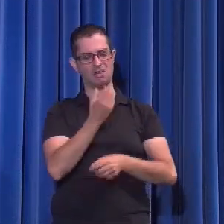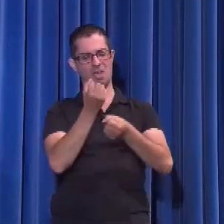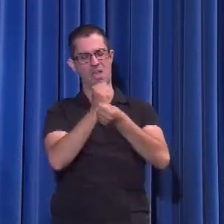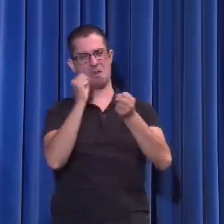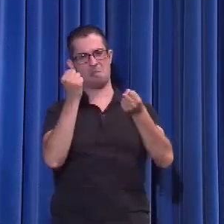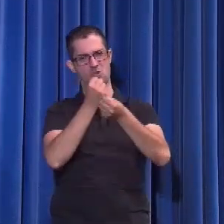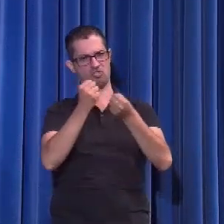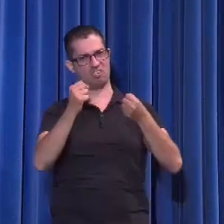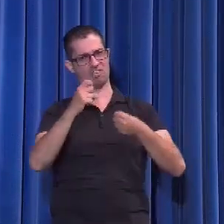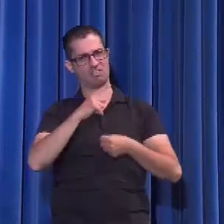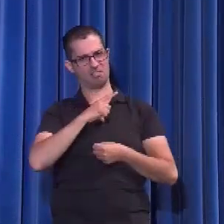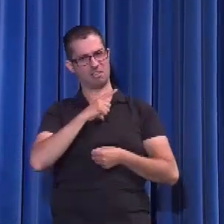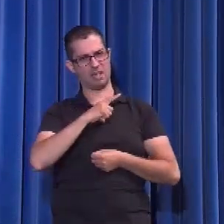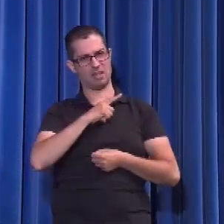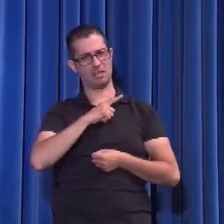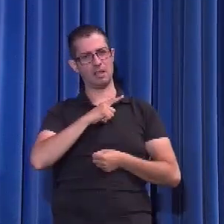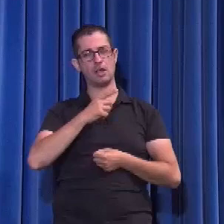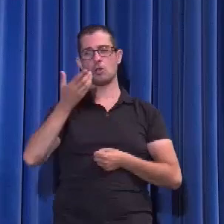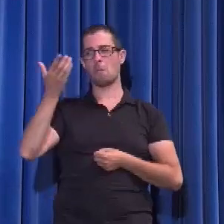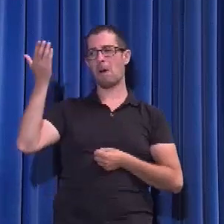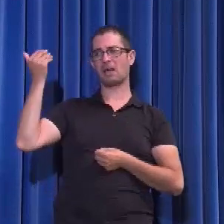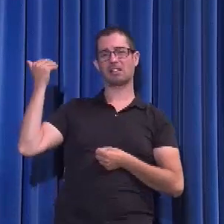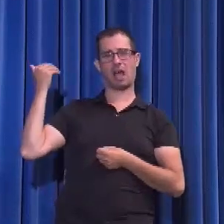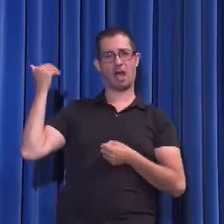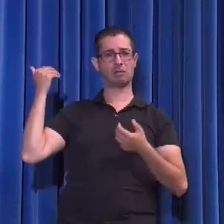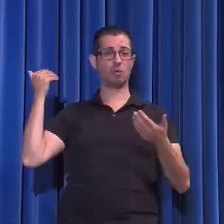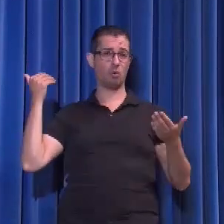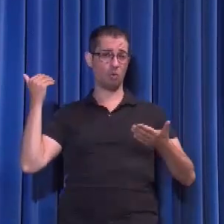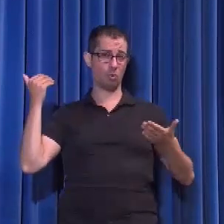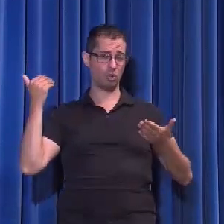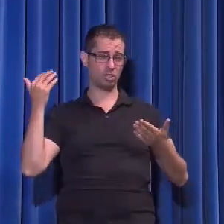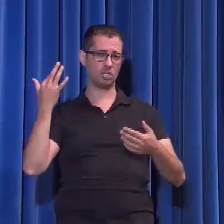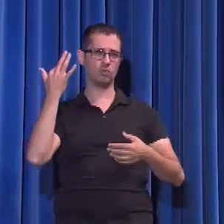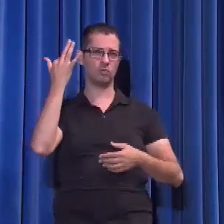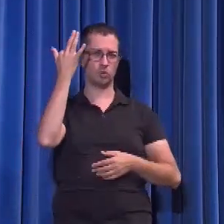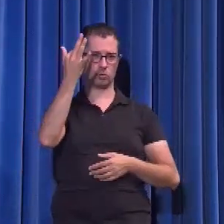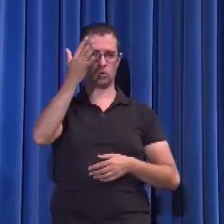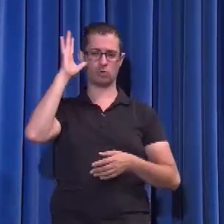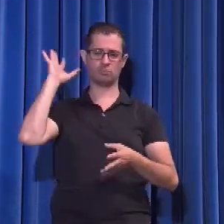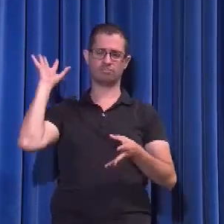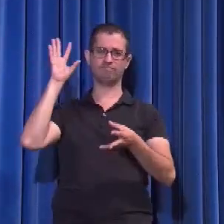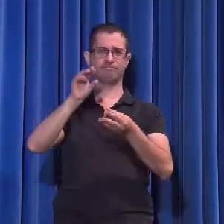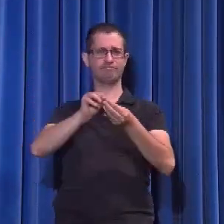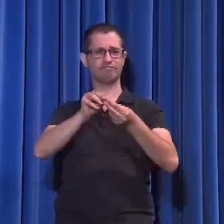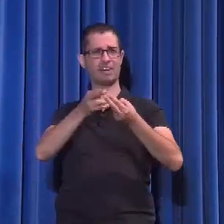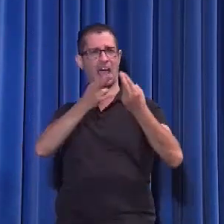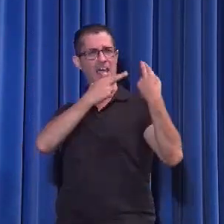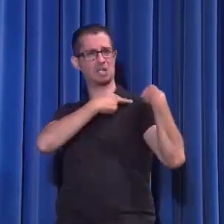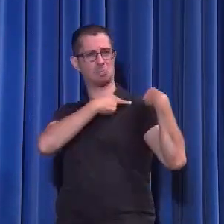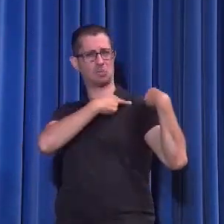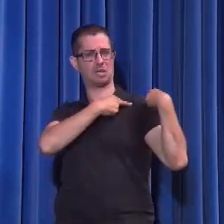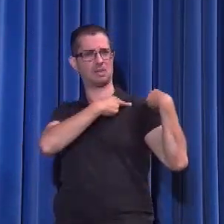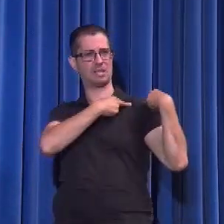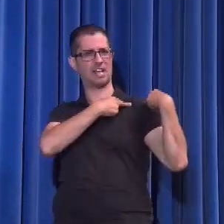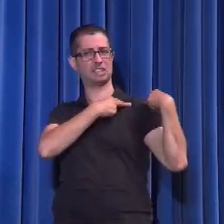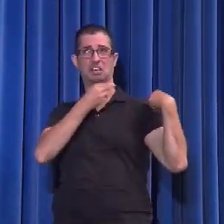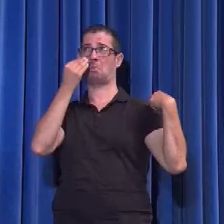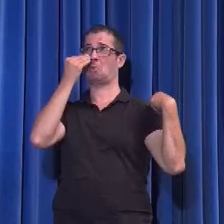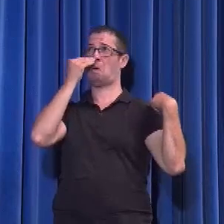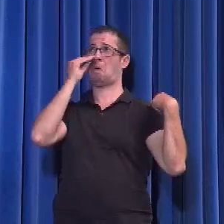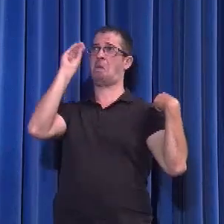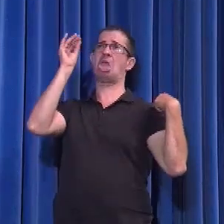do passado, do presente e do futuro, a responsabilidade por rejeitar a palavra de